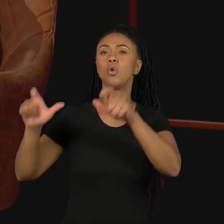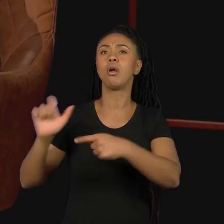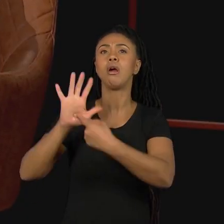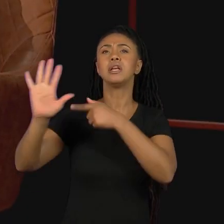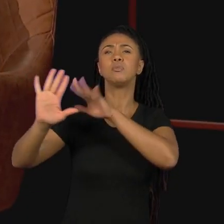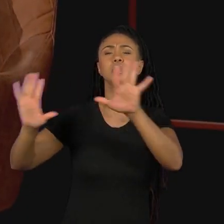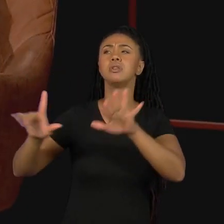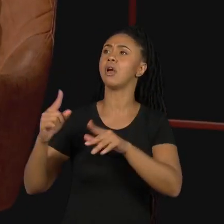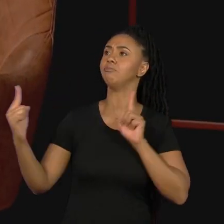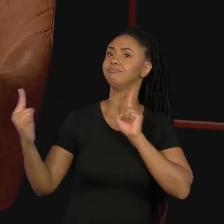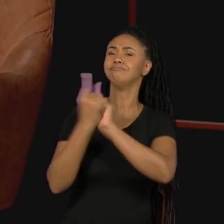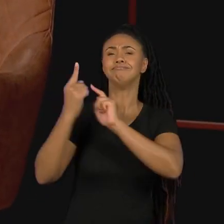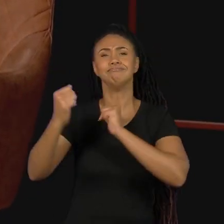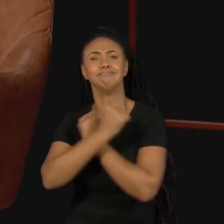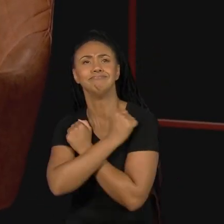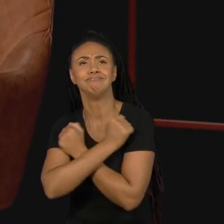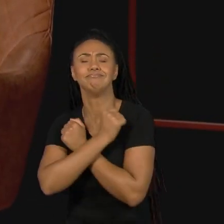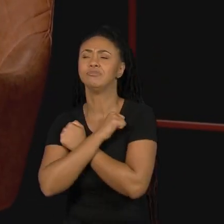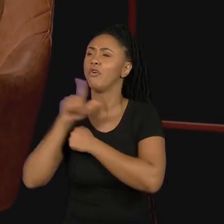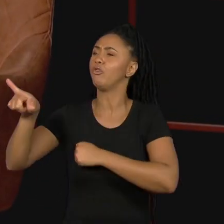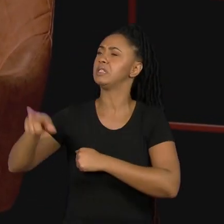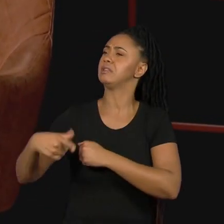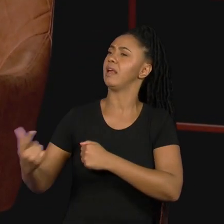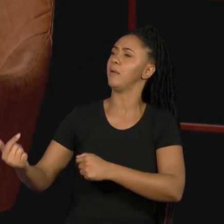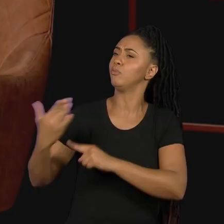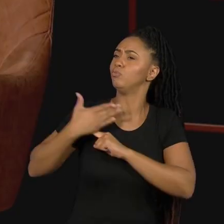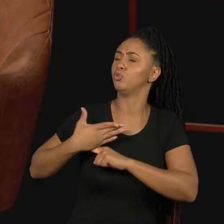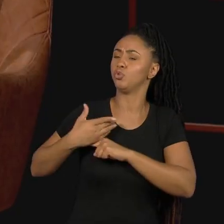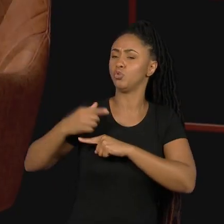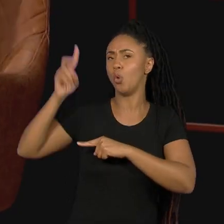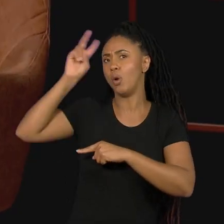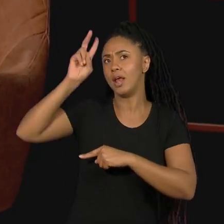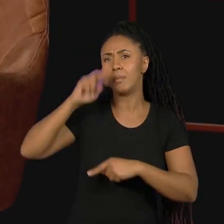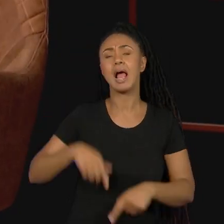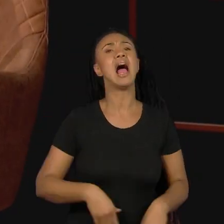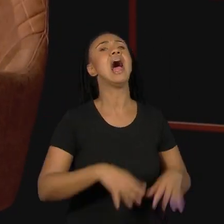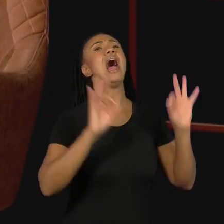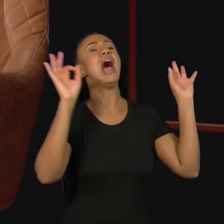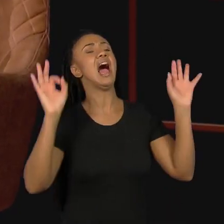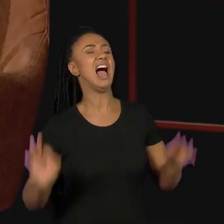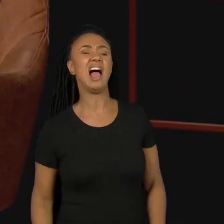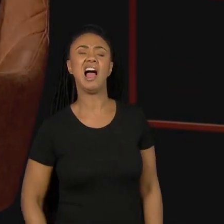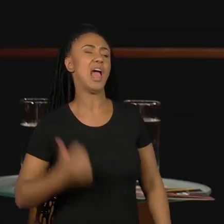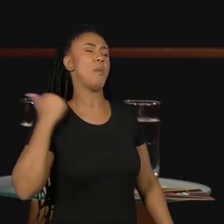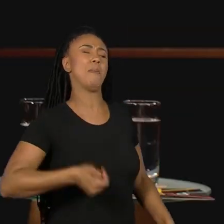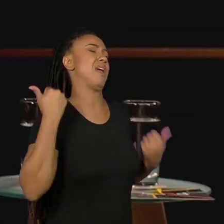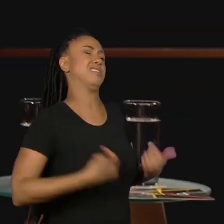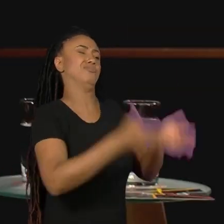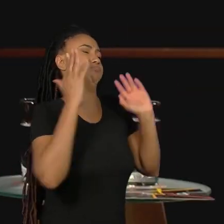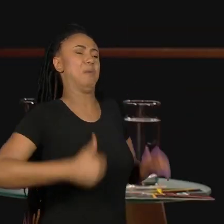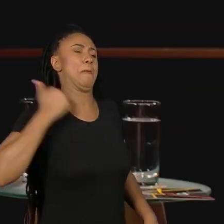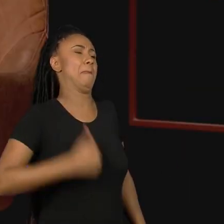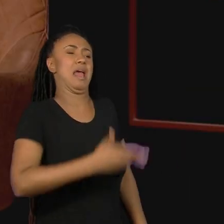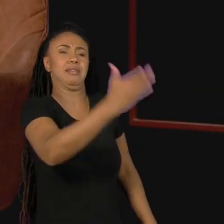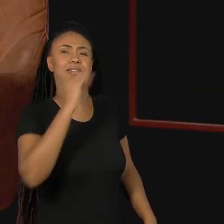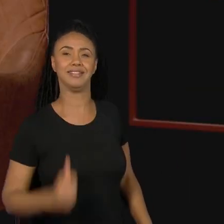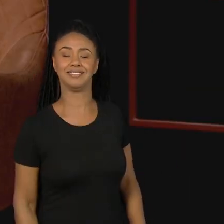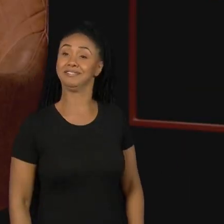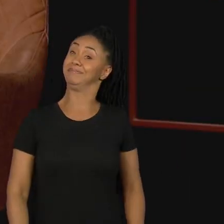abracei o Pedro, você me deu aquele negócio lá, falou da sessão áurea, ele falou, esse todo na merda. Eu achei ótimo,